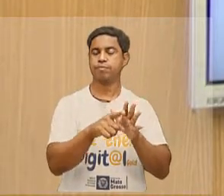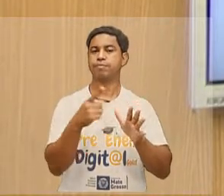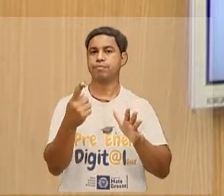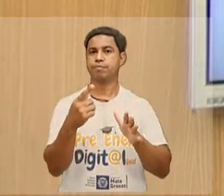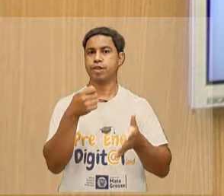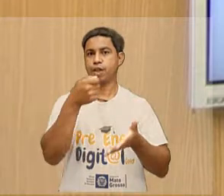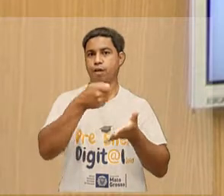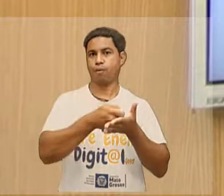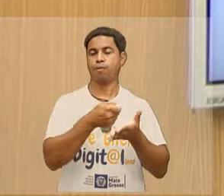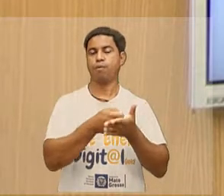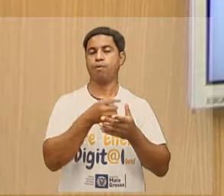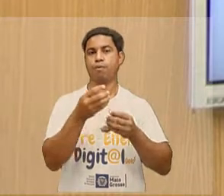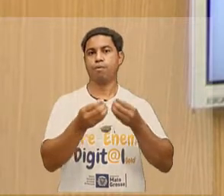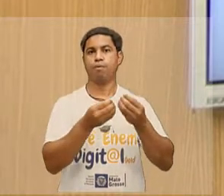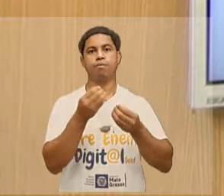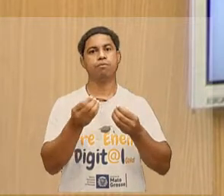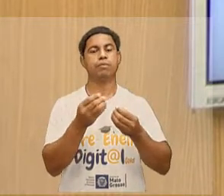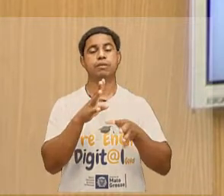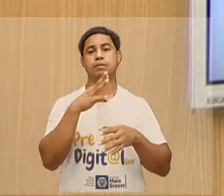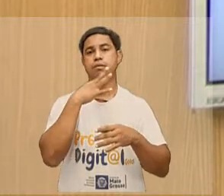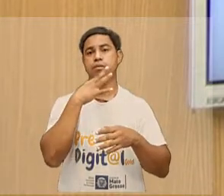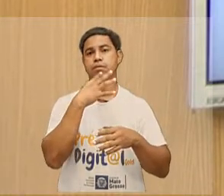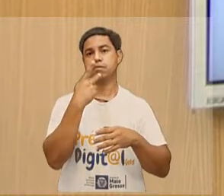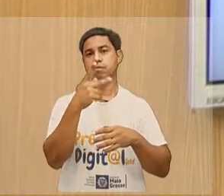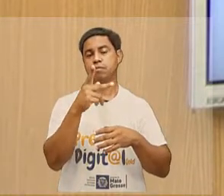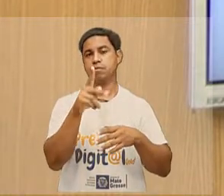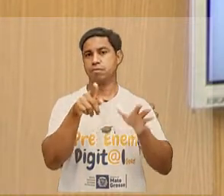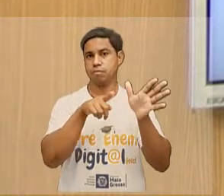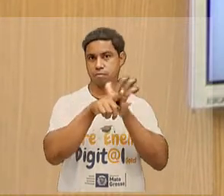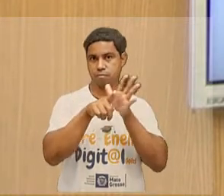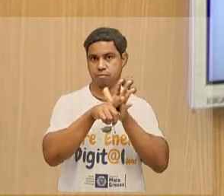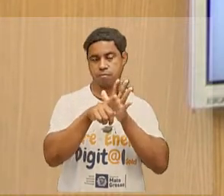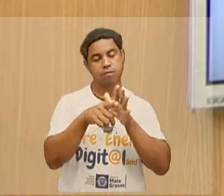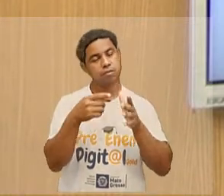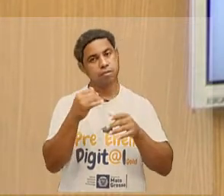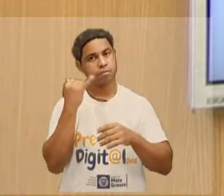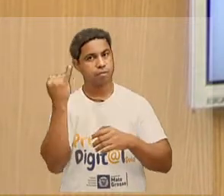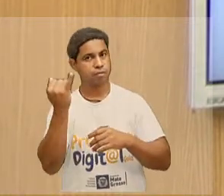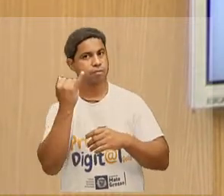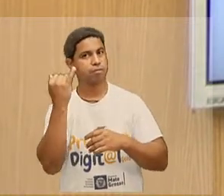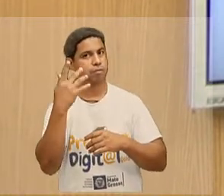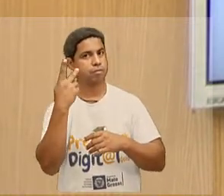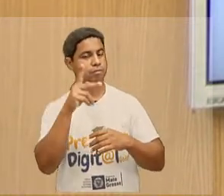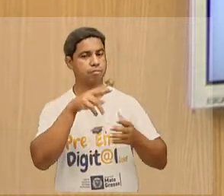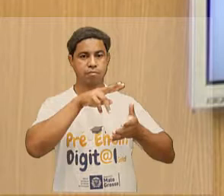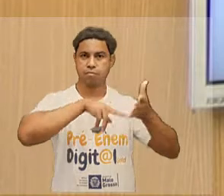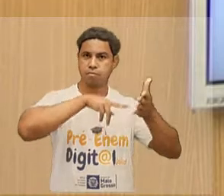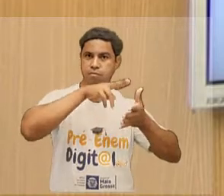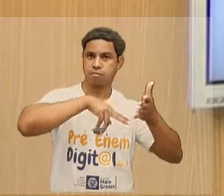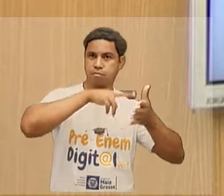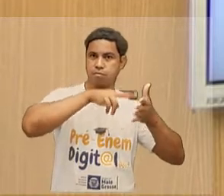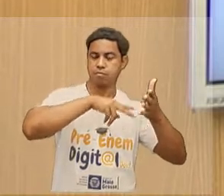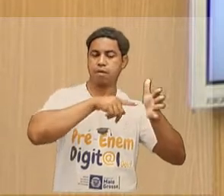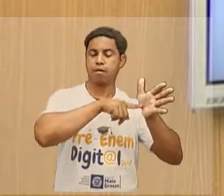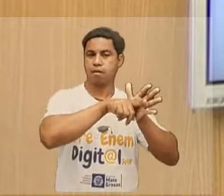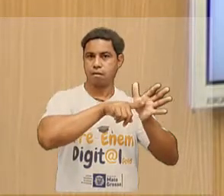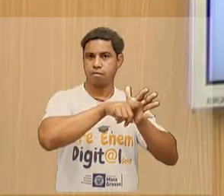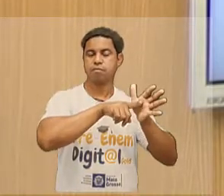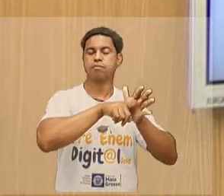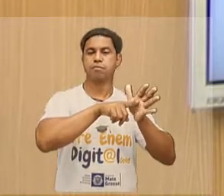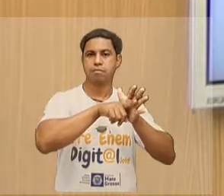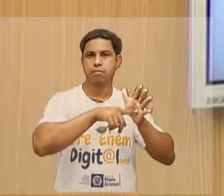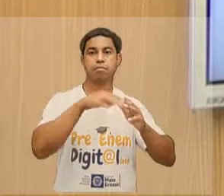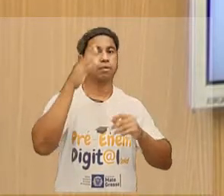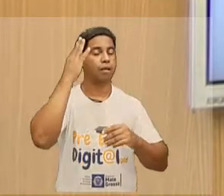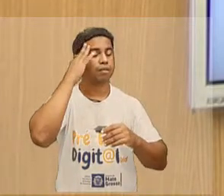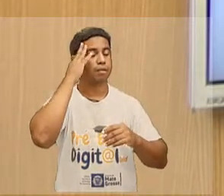vanguarda, conhecimentos que estão na vanguarda. Então é importante ter leitura, gente. Pesquisar, estar por